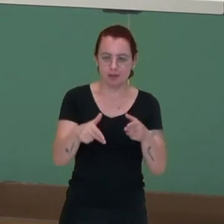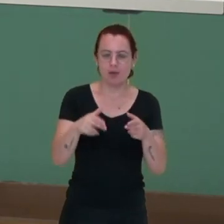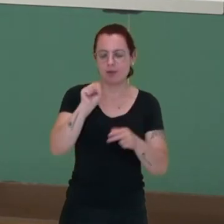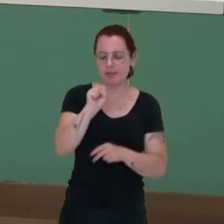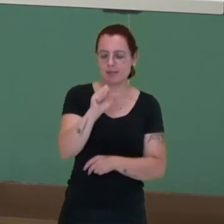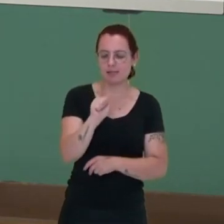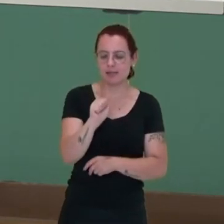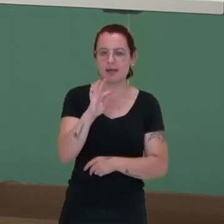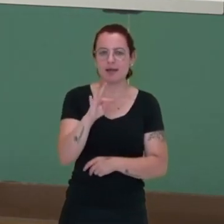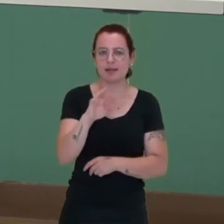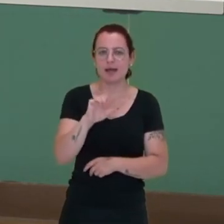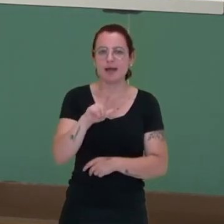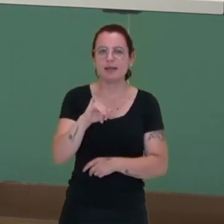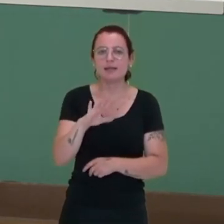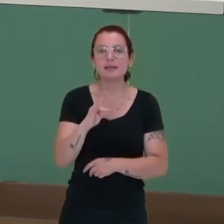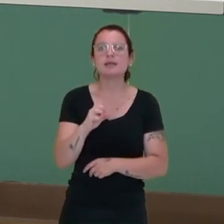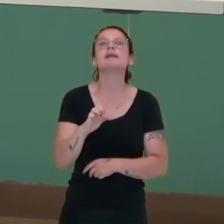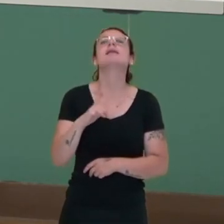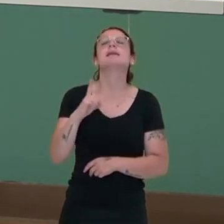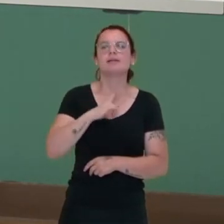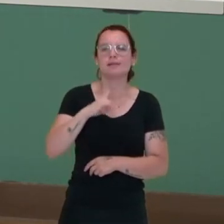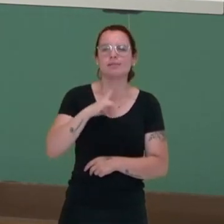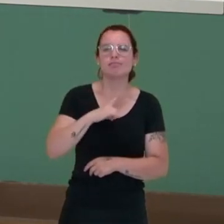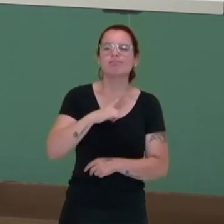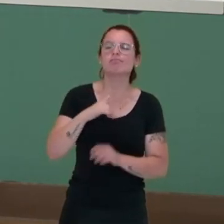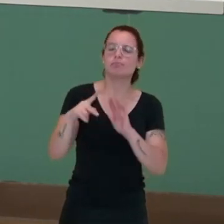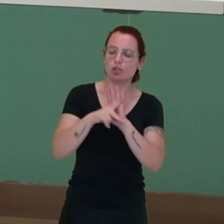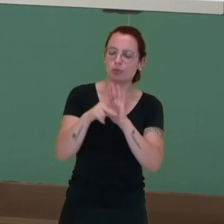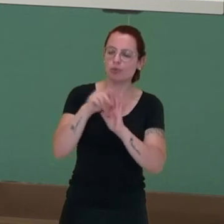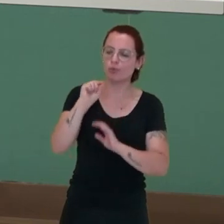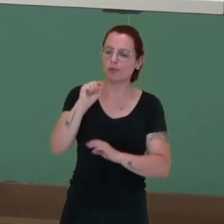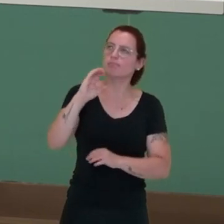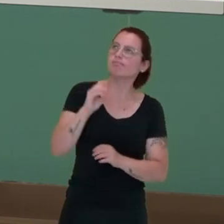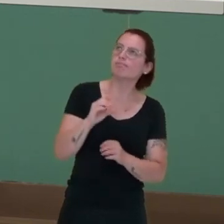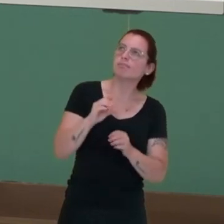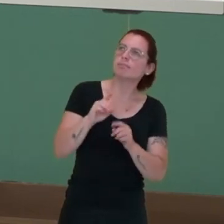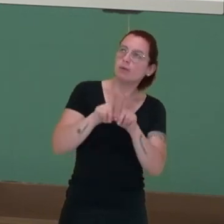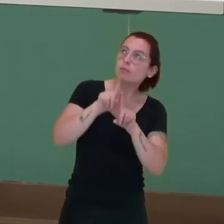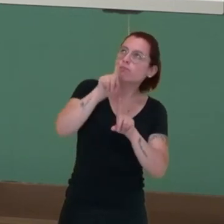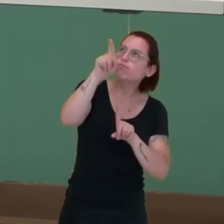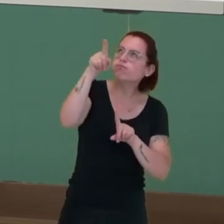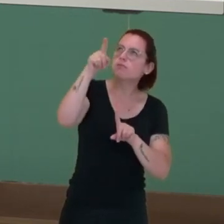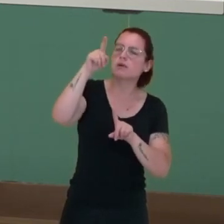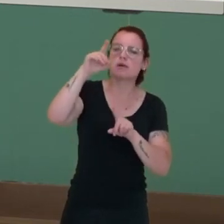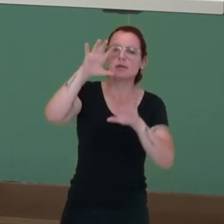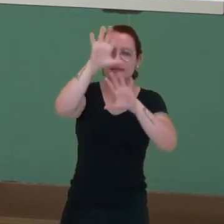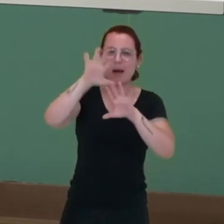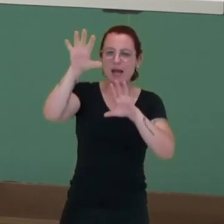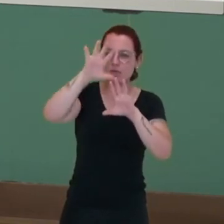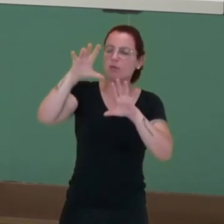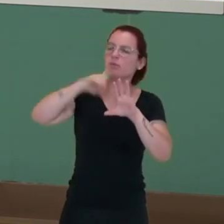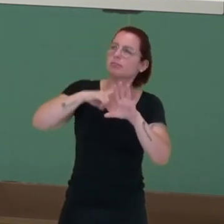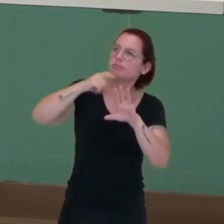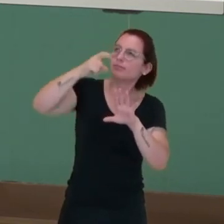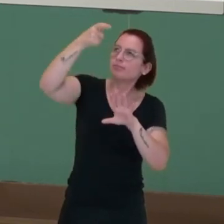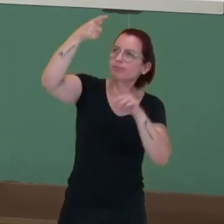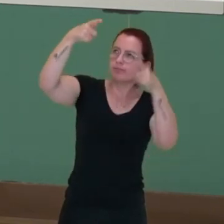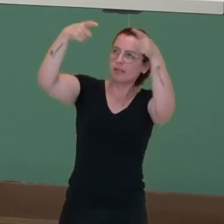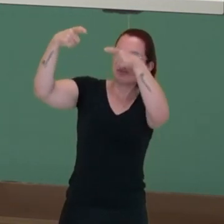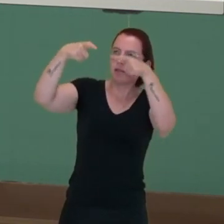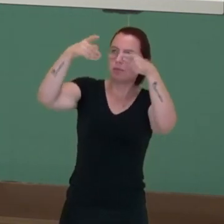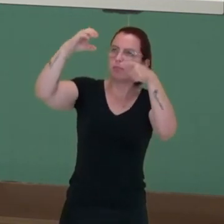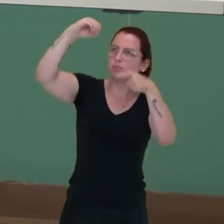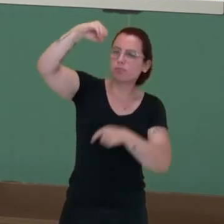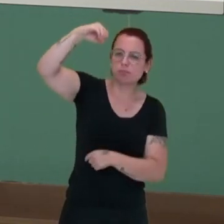de qualquer outro astro, tem essa ideia de uma continuidade de queda, ou seja, constantemente a gravidade está puxando esta para o